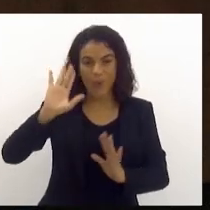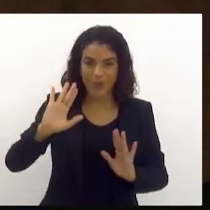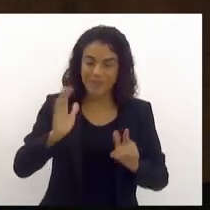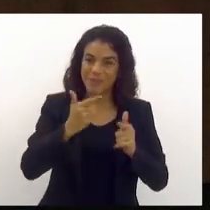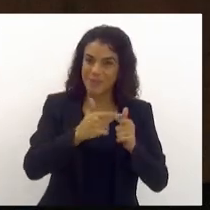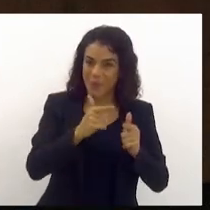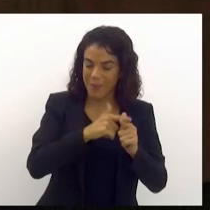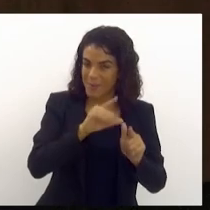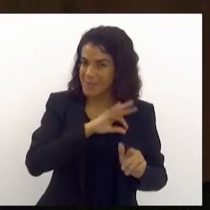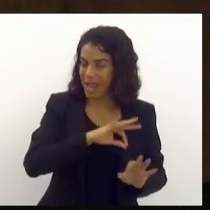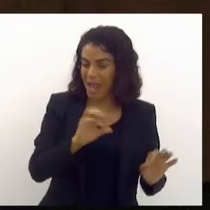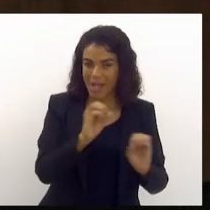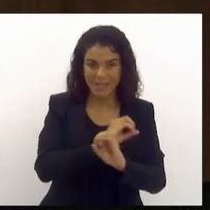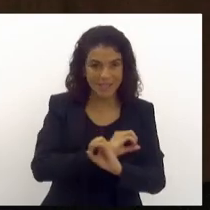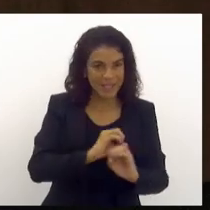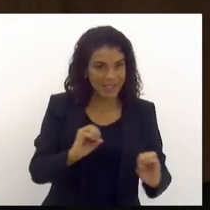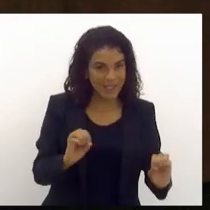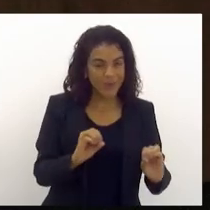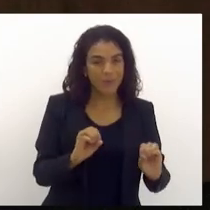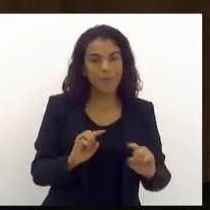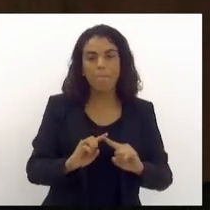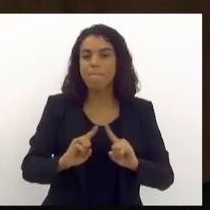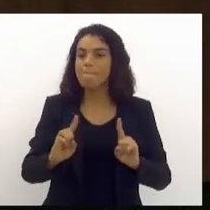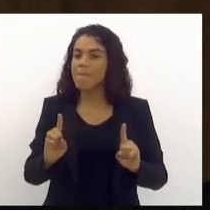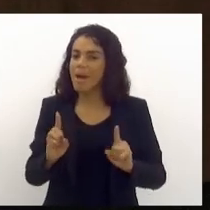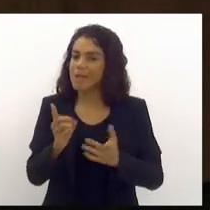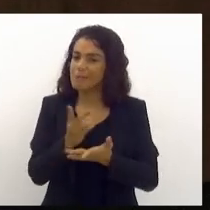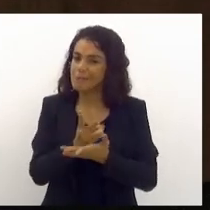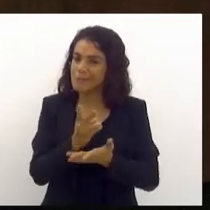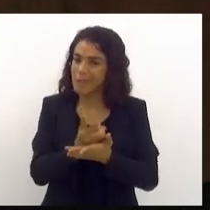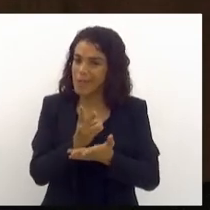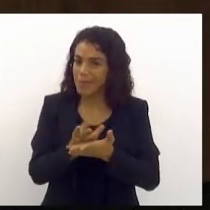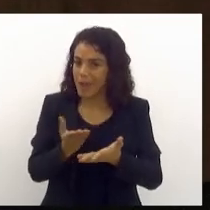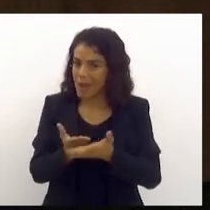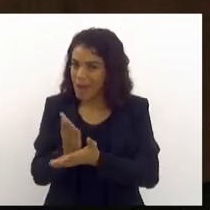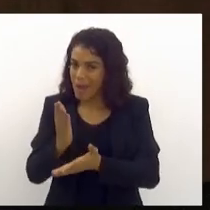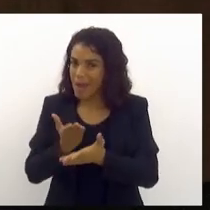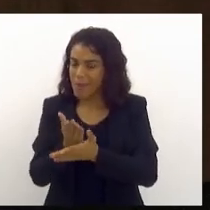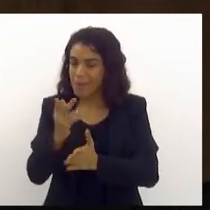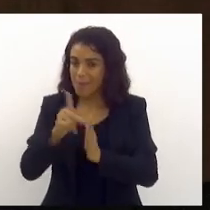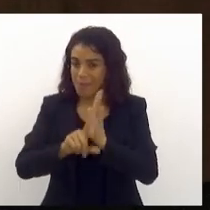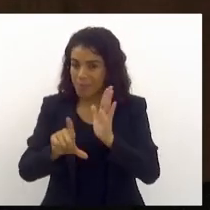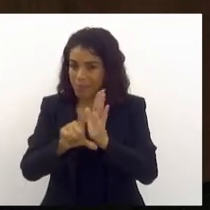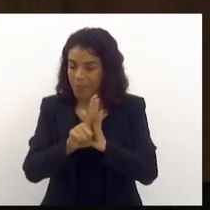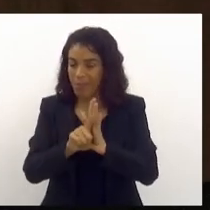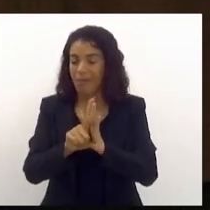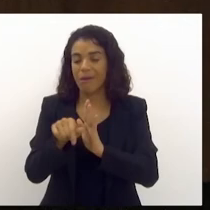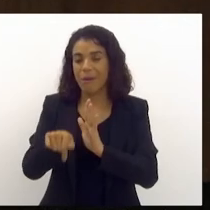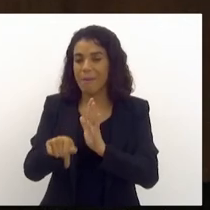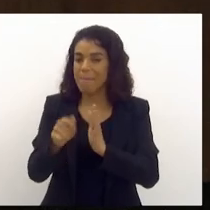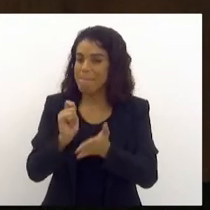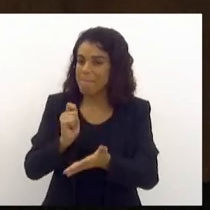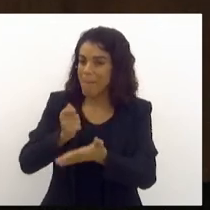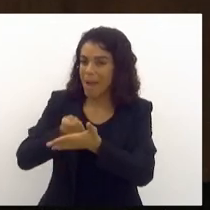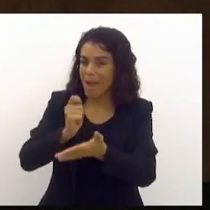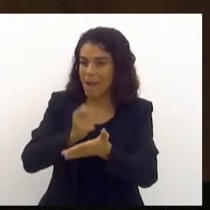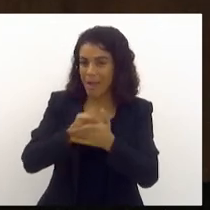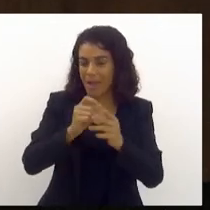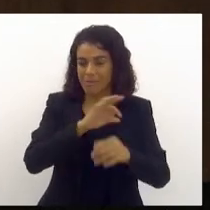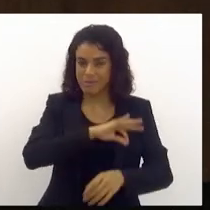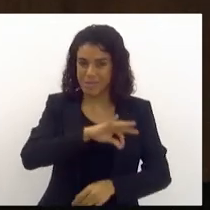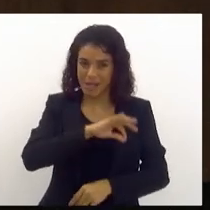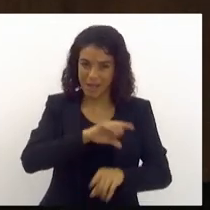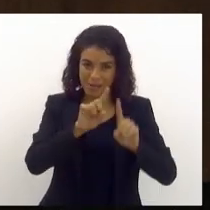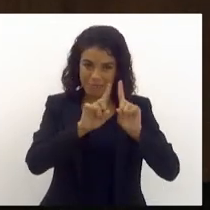a salários. Mas mesmo aprovando essas matérias aqui, permitindo pagar pessoal com